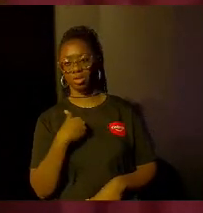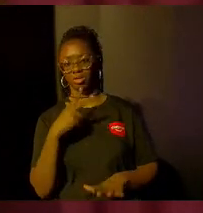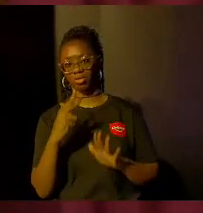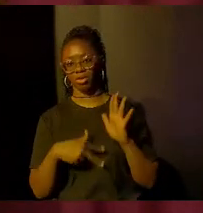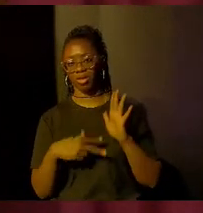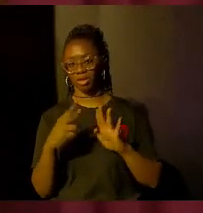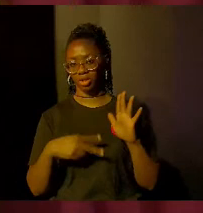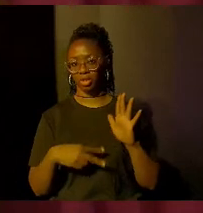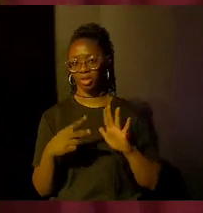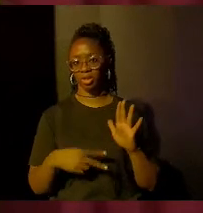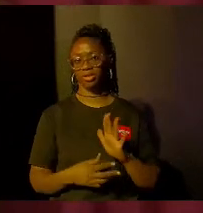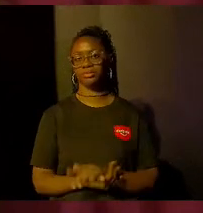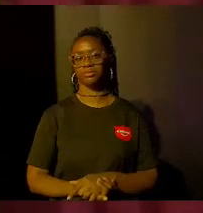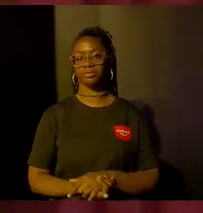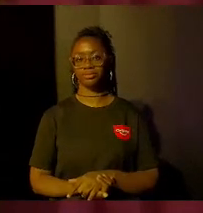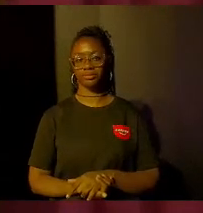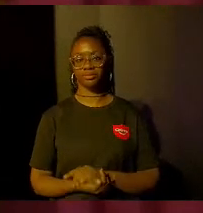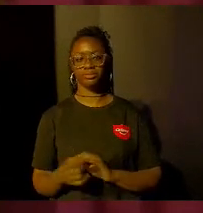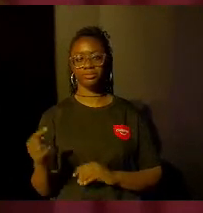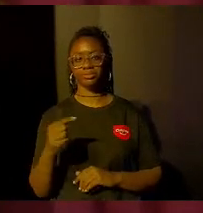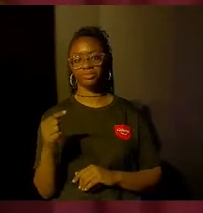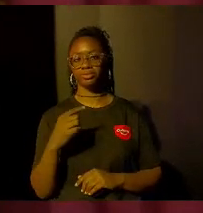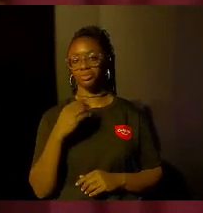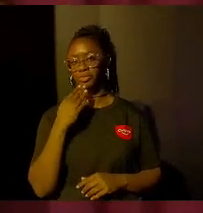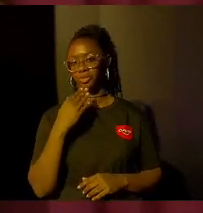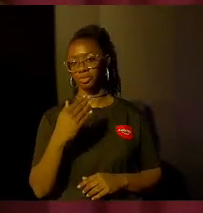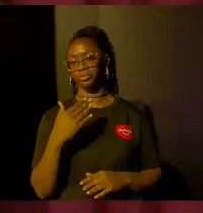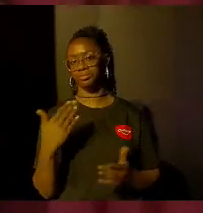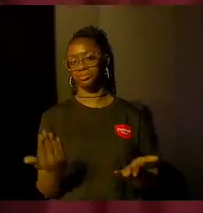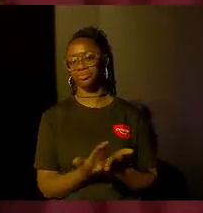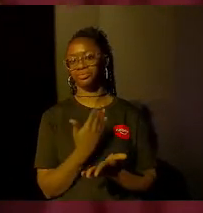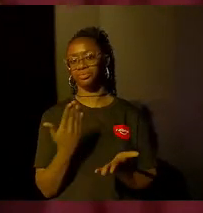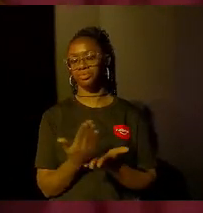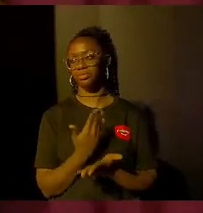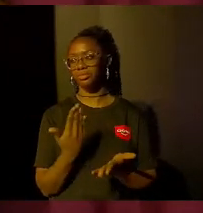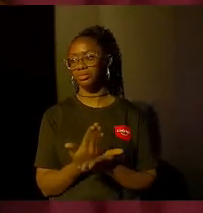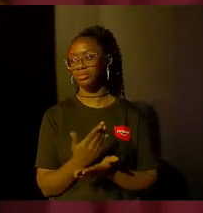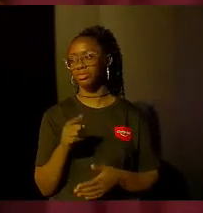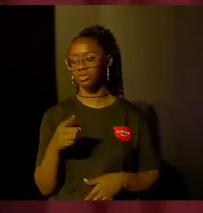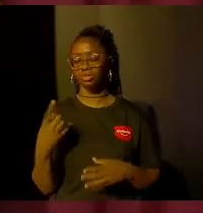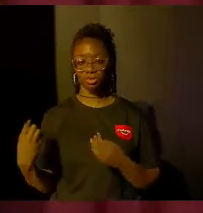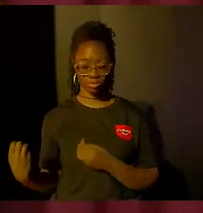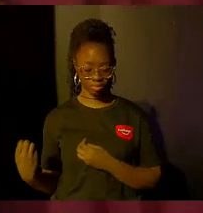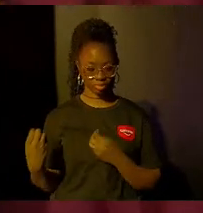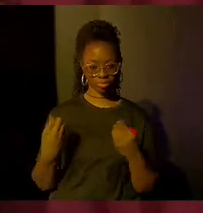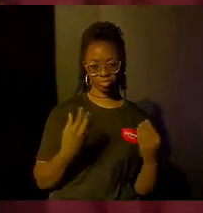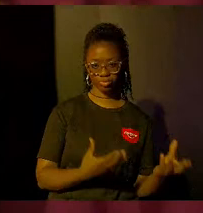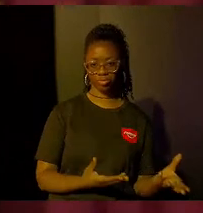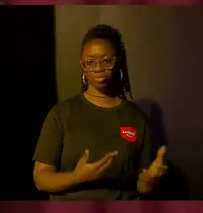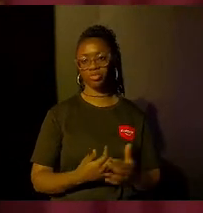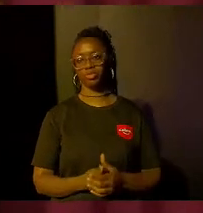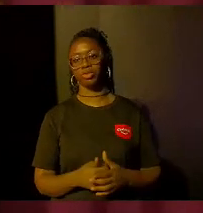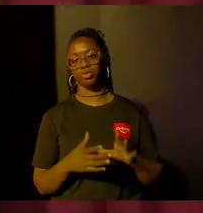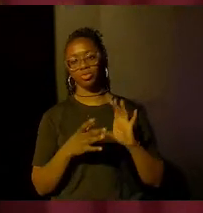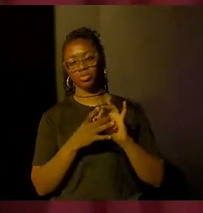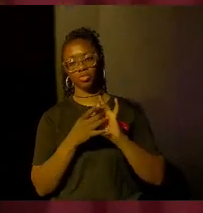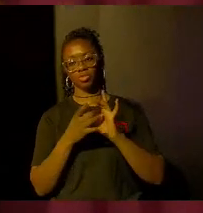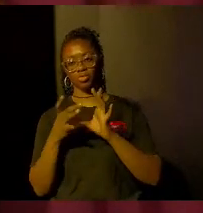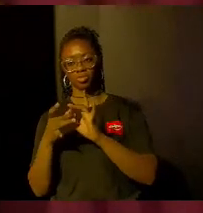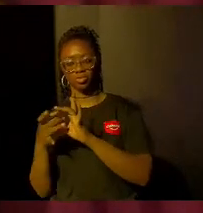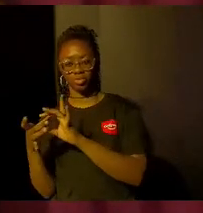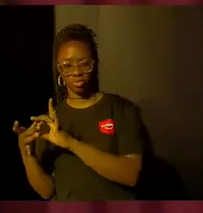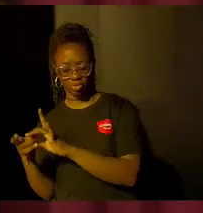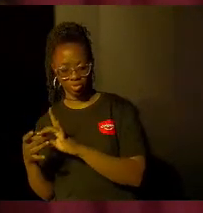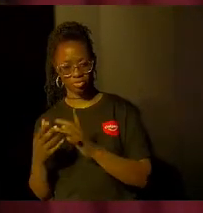leio esse tipo de livro e você você é jogado né nesse nesse outro contexto e às vezes